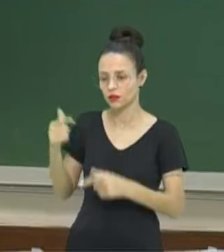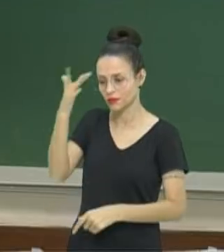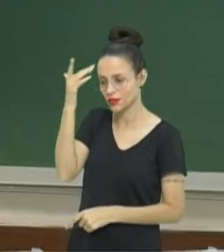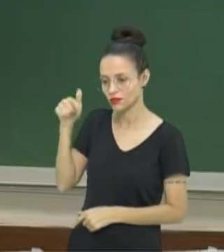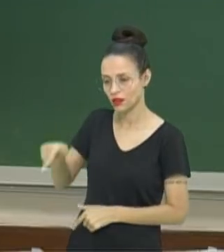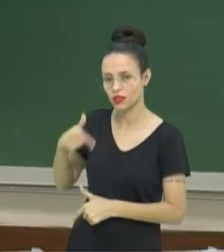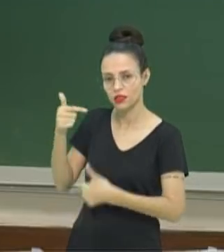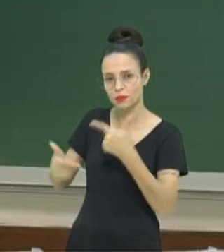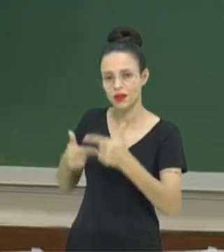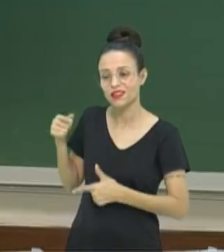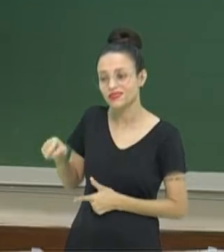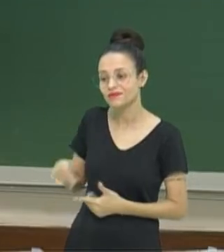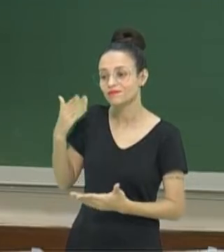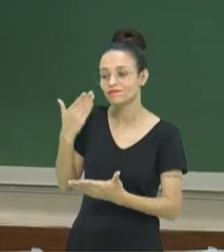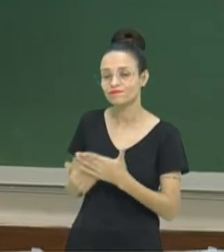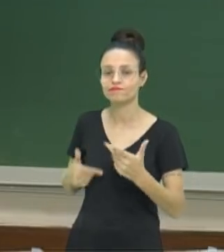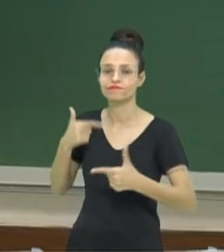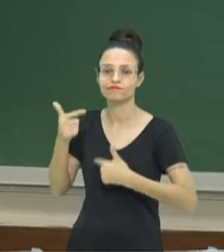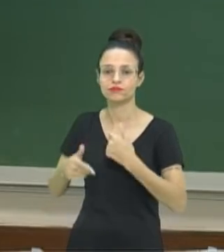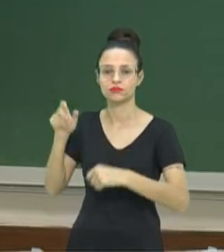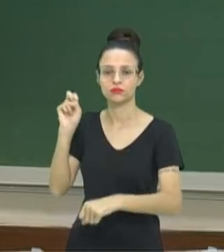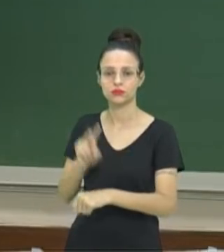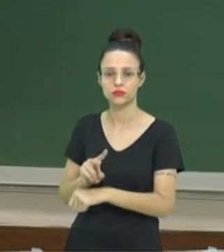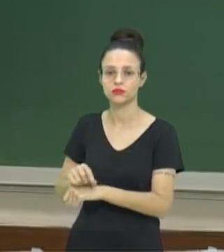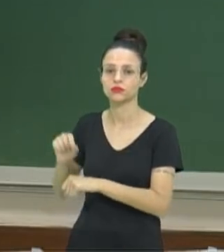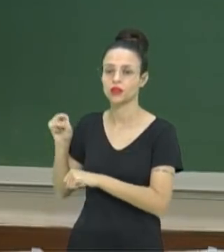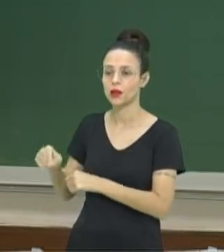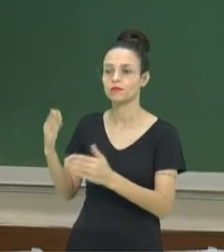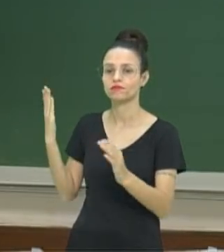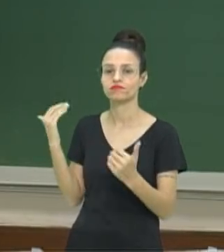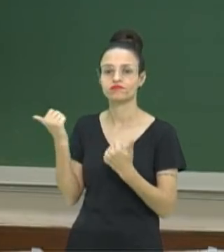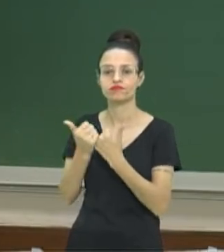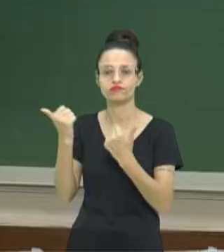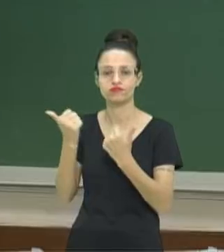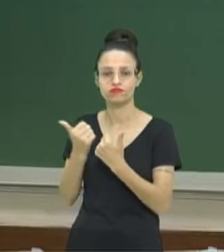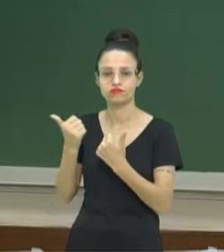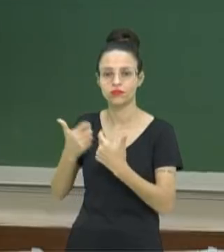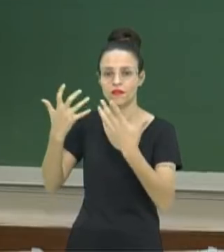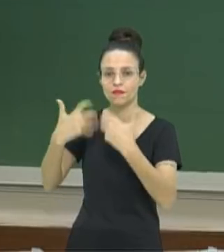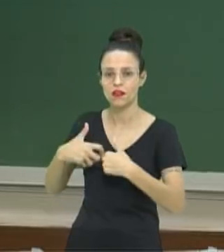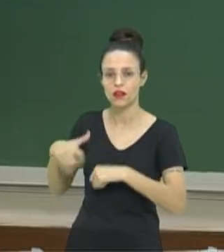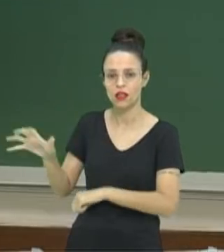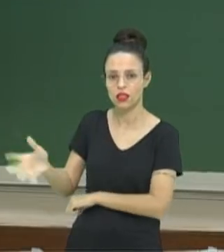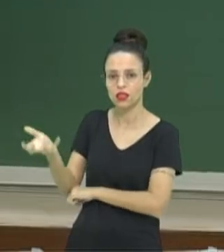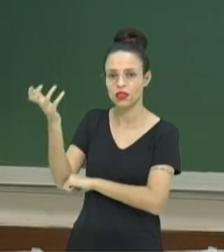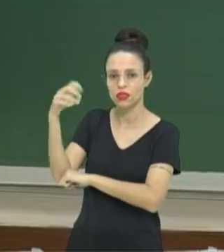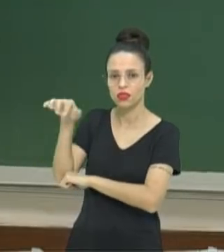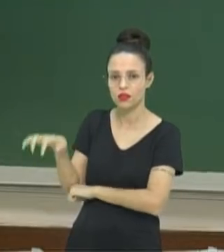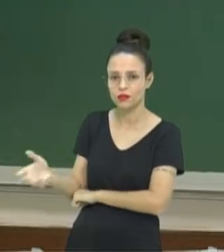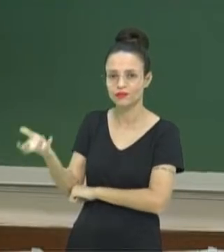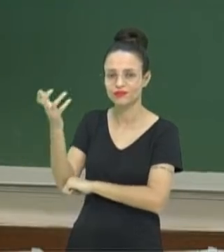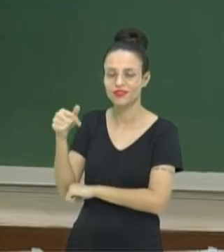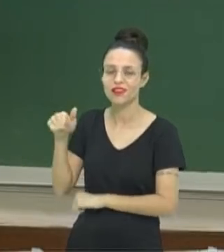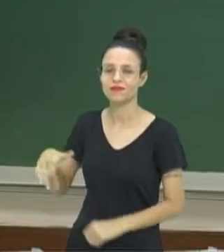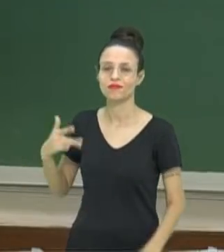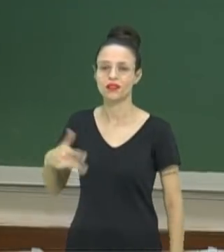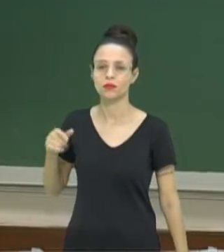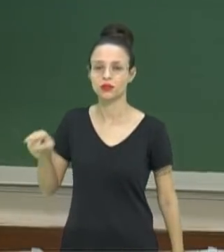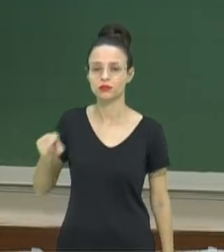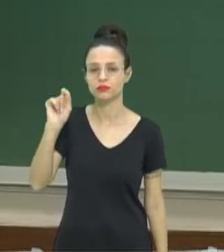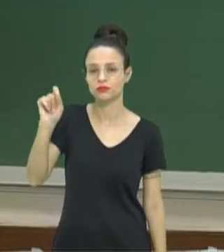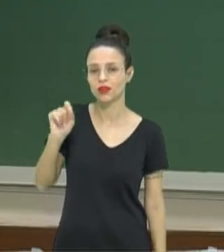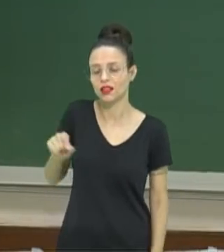rural perdem os postos de trabalho para o uso das máquinas em muitos casos. E é mais vantajoso para